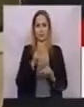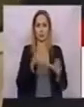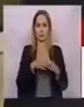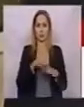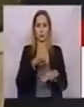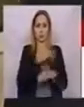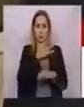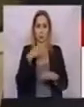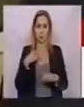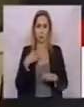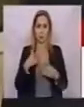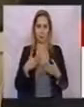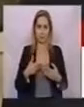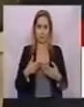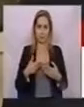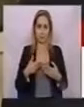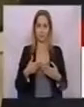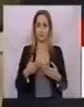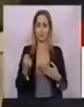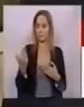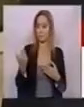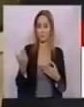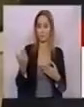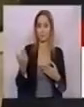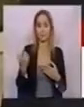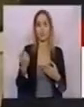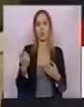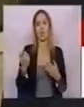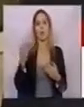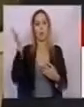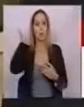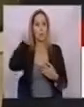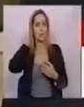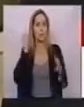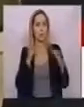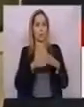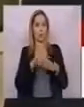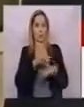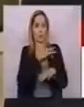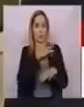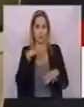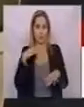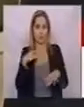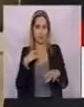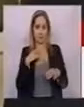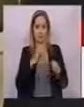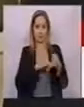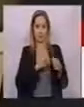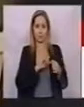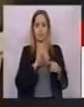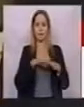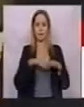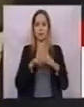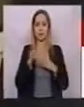Médicos nestes últimos tempos, obrigou a Ordem dos Médicos a fazer algo que, pelo menos na Secção Regional do Centro,